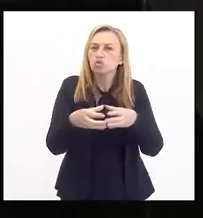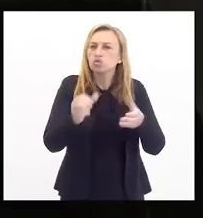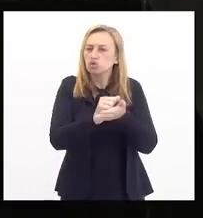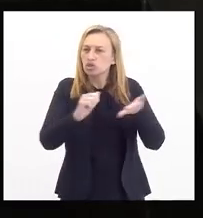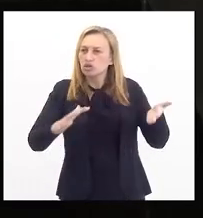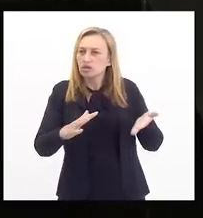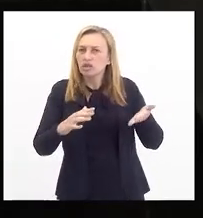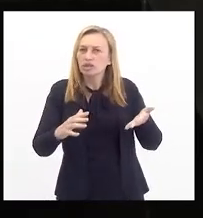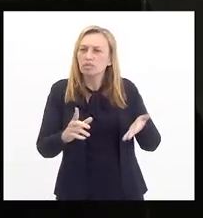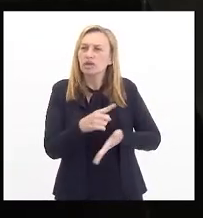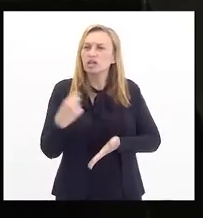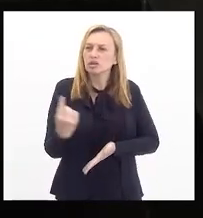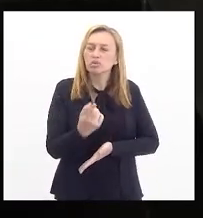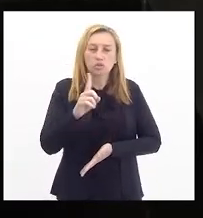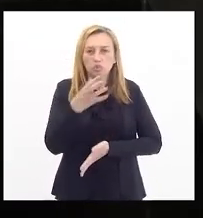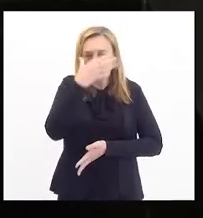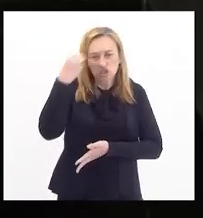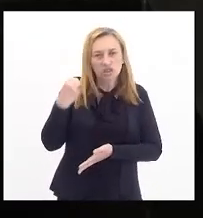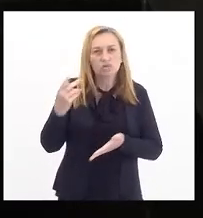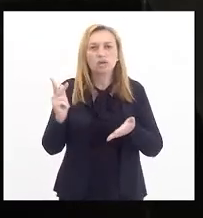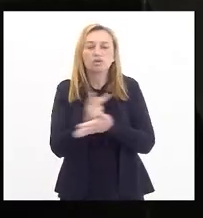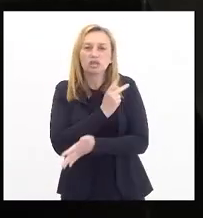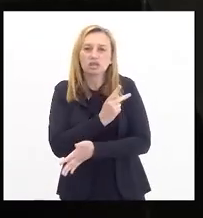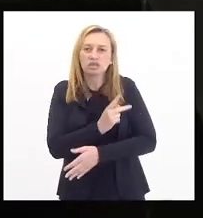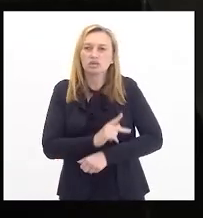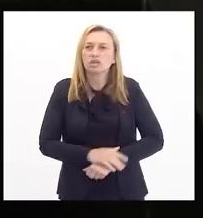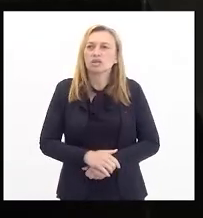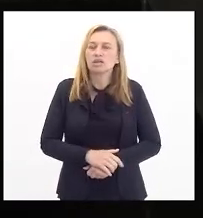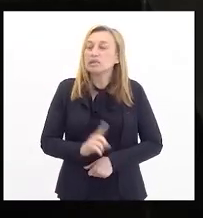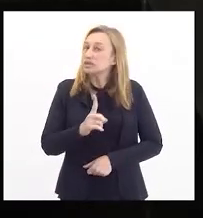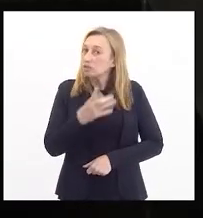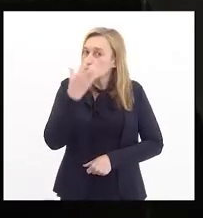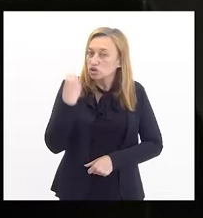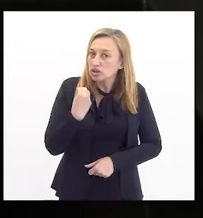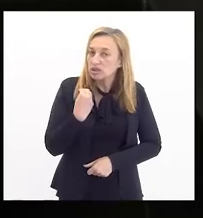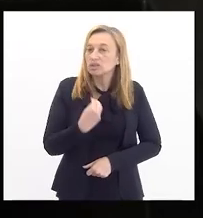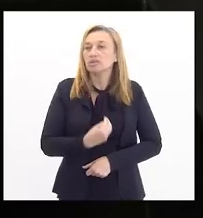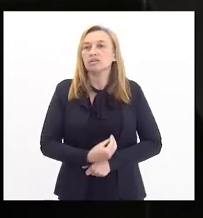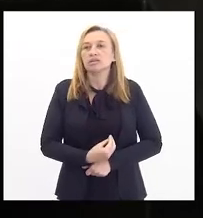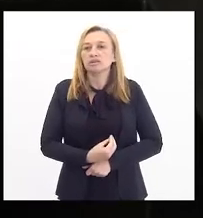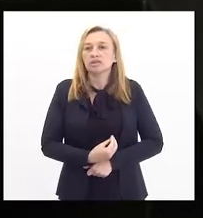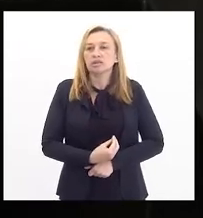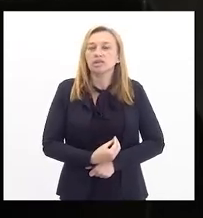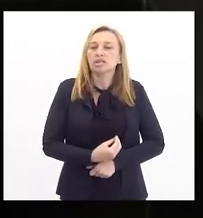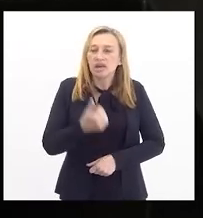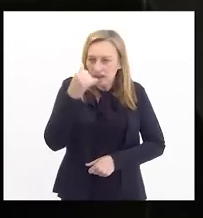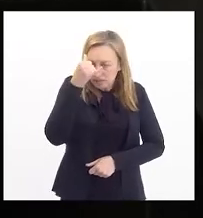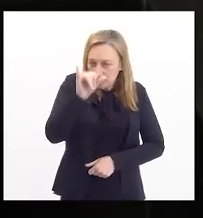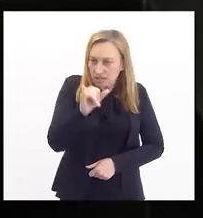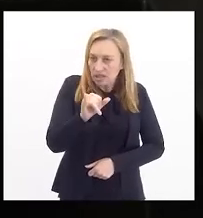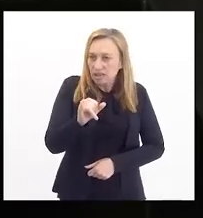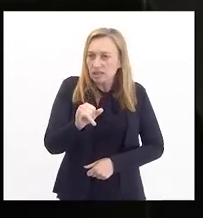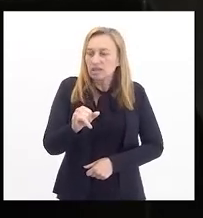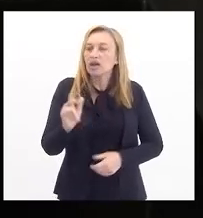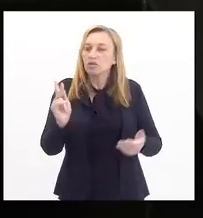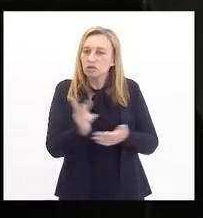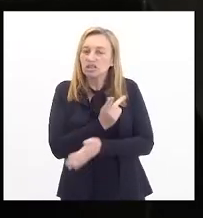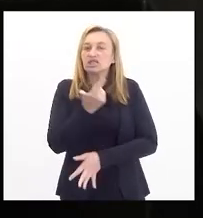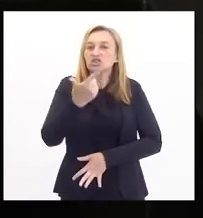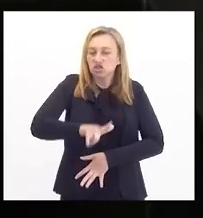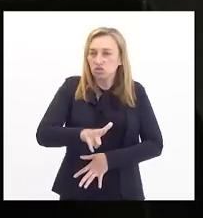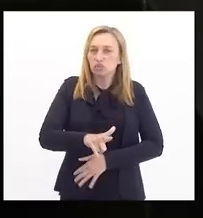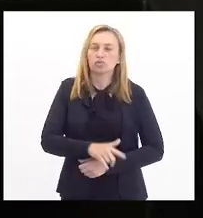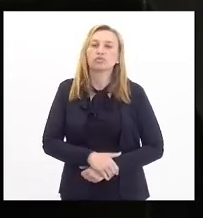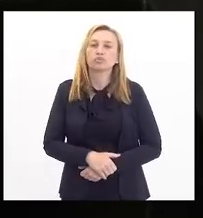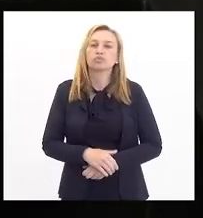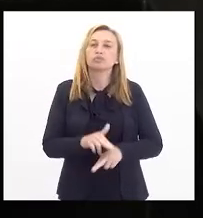atividades para que a gente não se esqueça do que aconteceu e, em não esquecendo, ajude a evitar que episódios como esse possam se